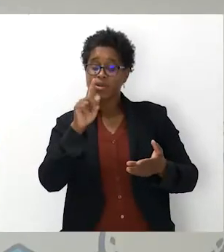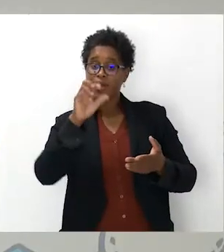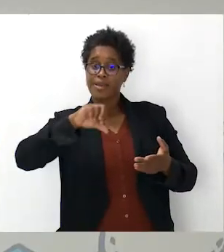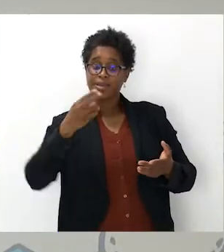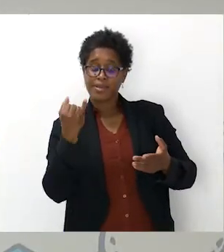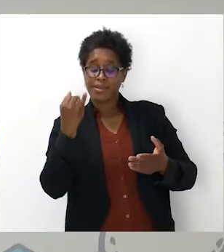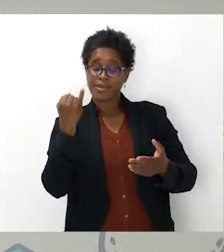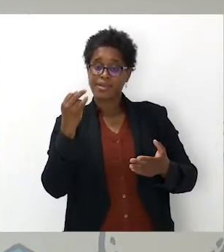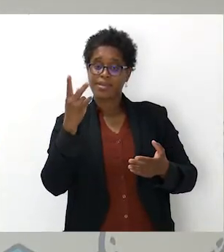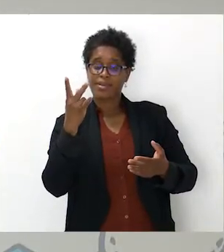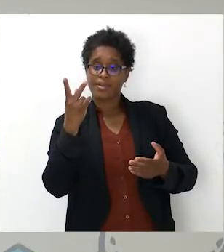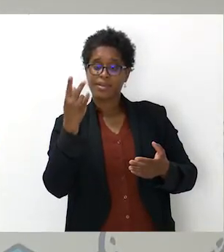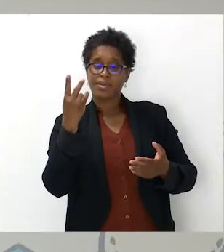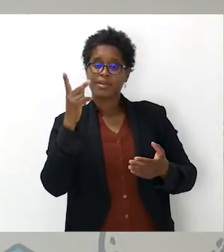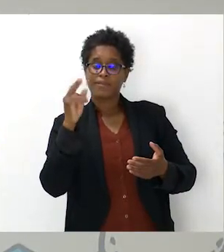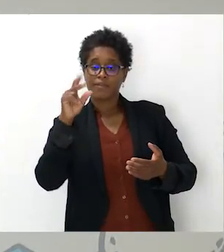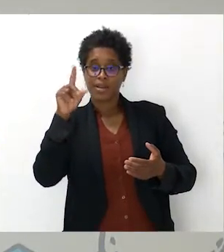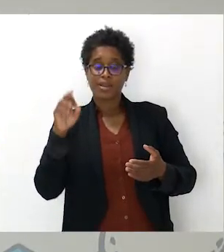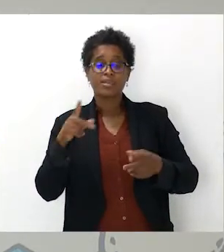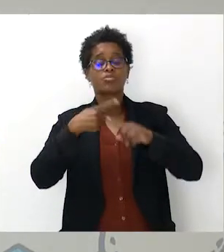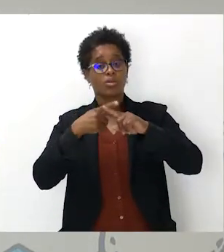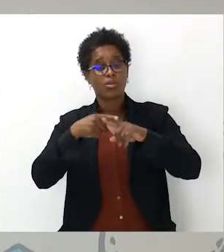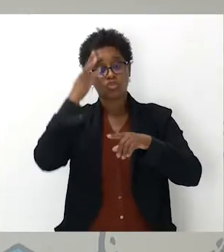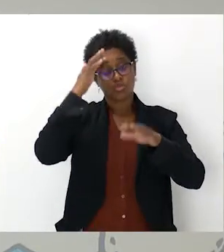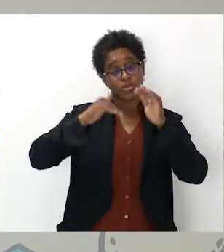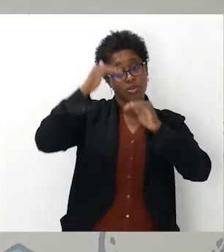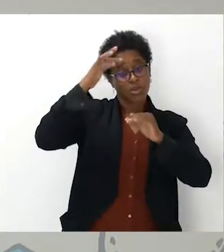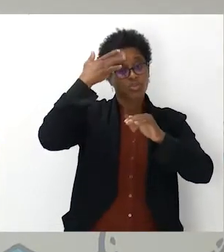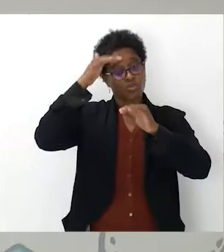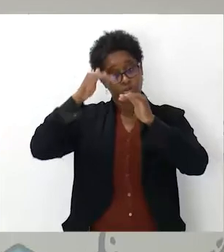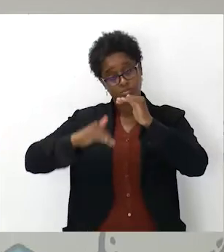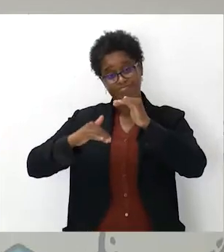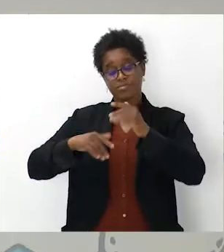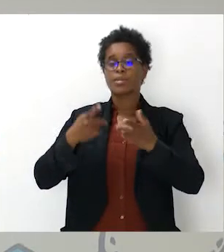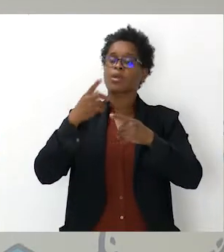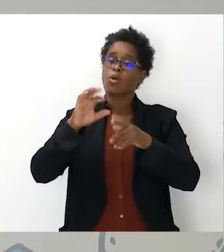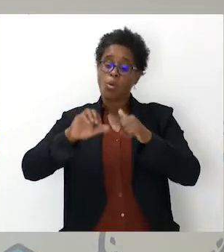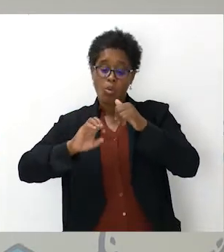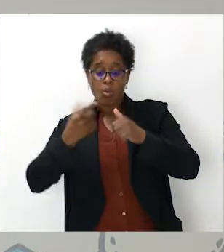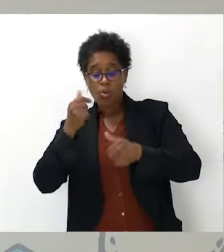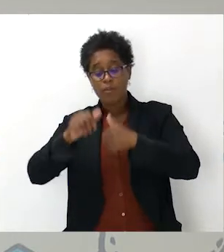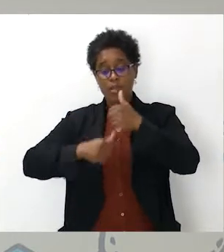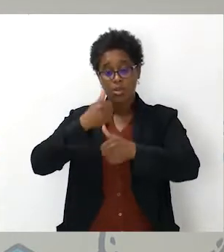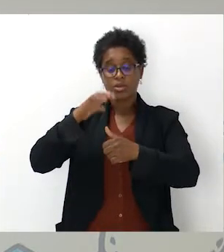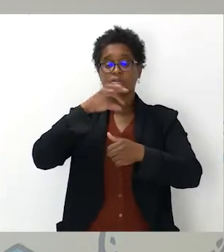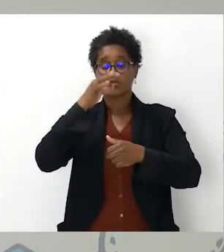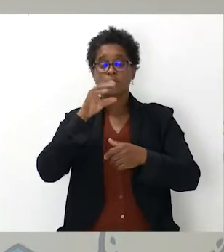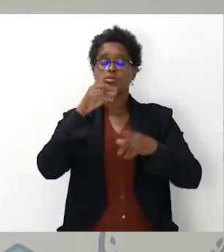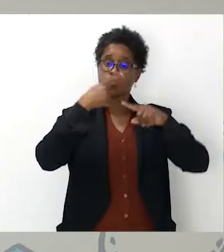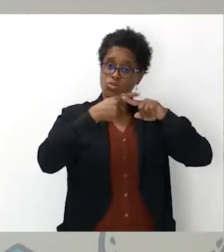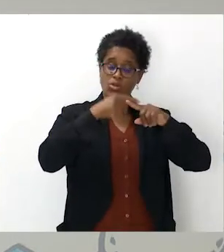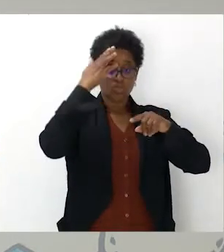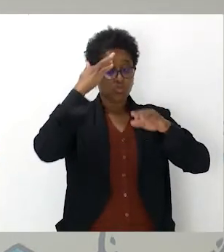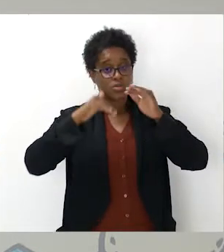o numerador e o denominador, ou melhor dizendo, multiplicamos o consequente e